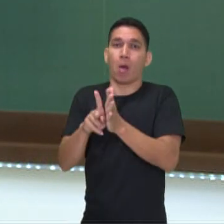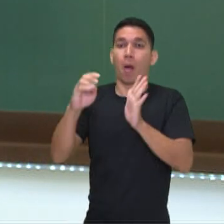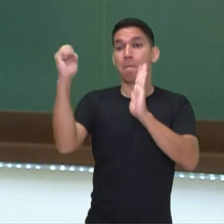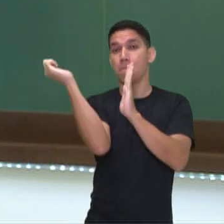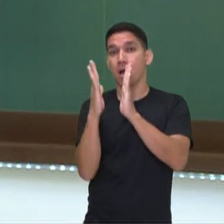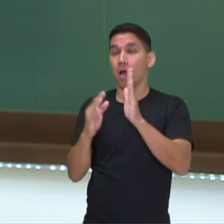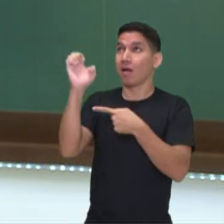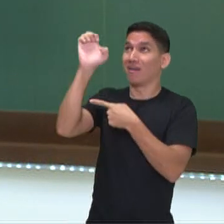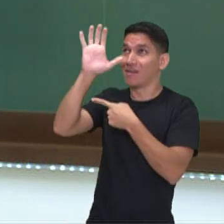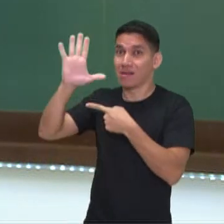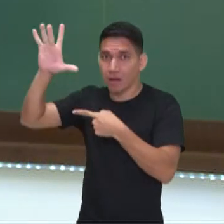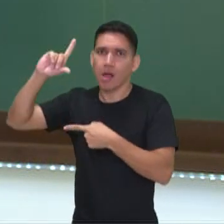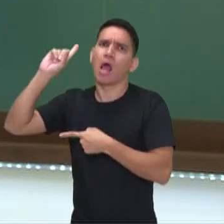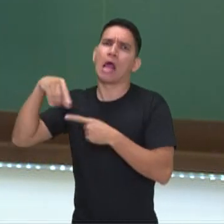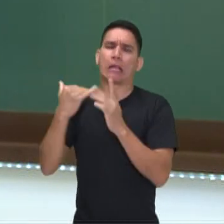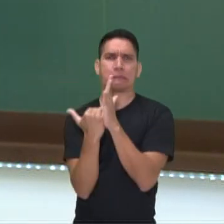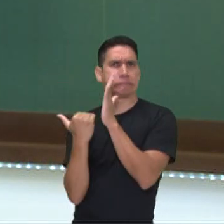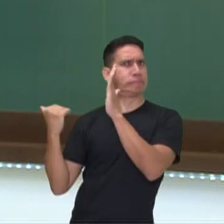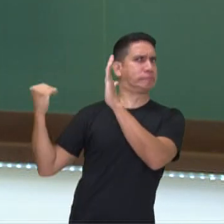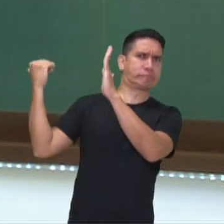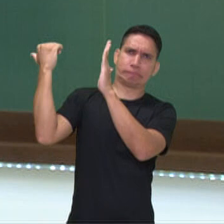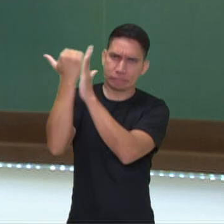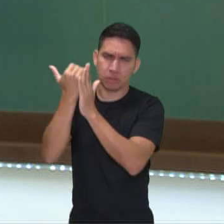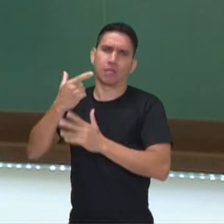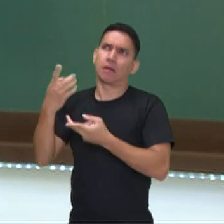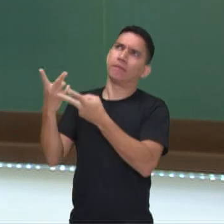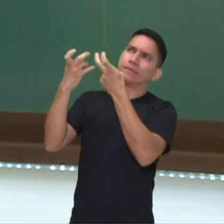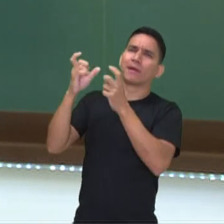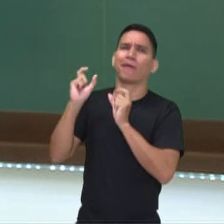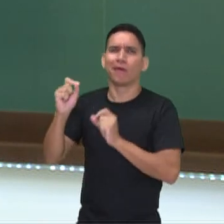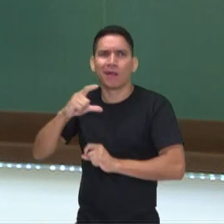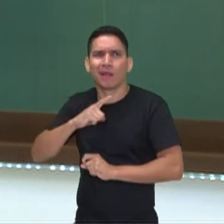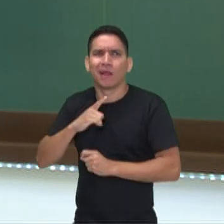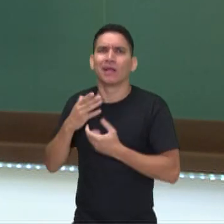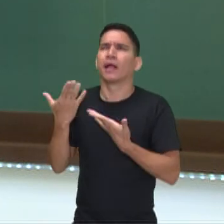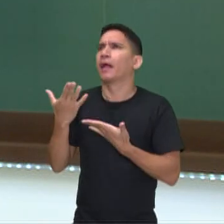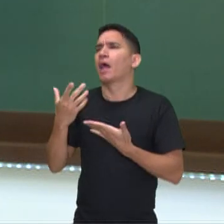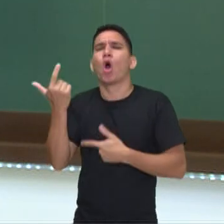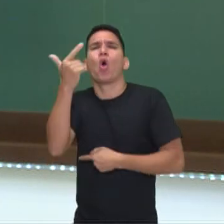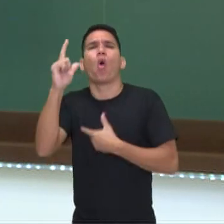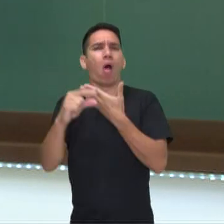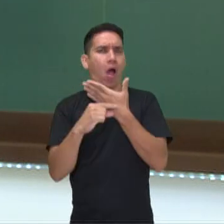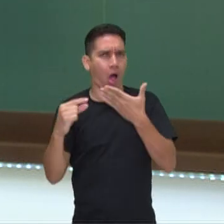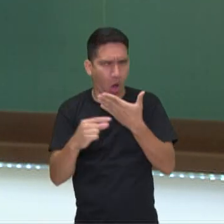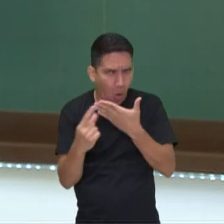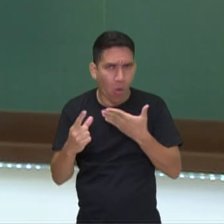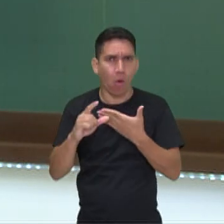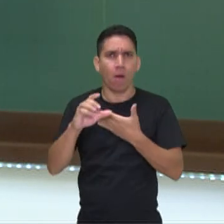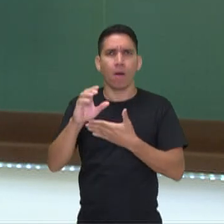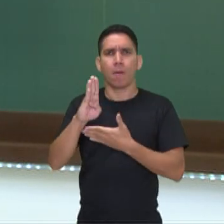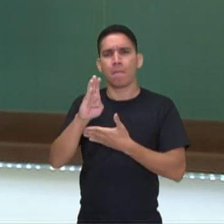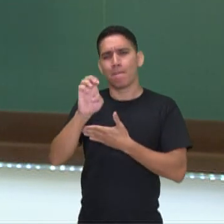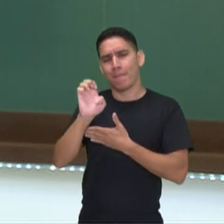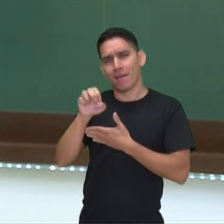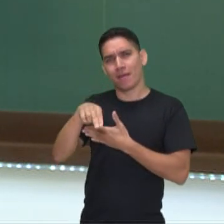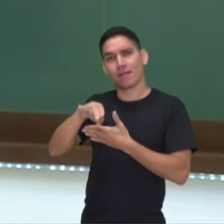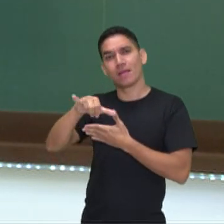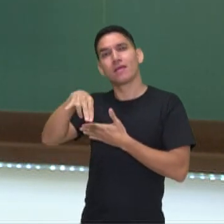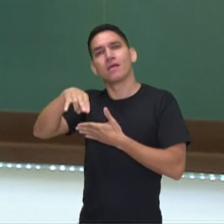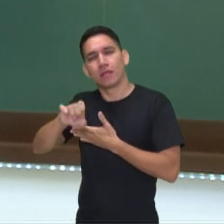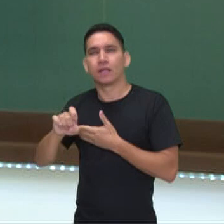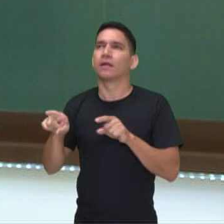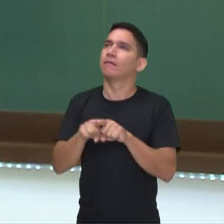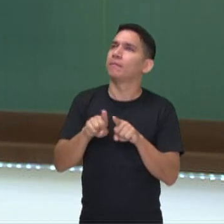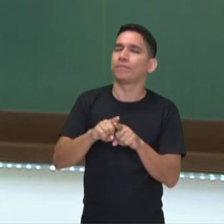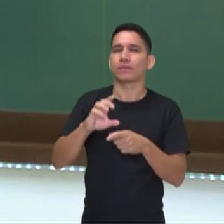europeu, né? Era bem exagerado, ainda mais quando você via Bernini, quando você via Caravaggio, né? Você observava um excesso